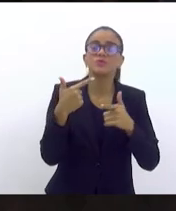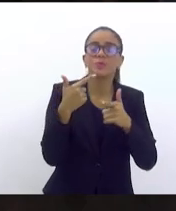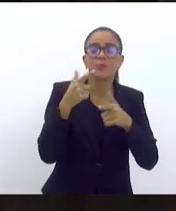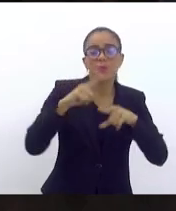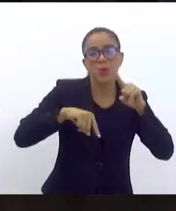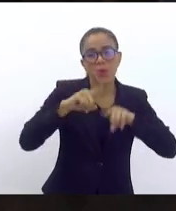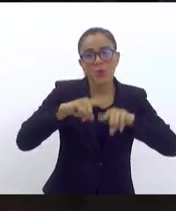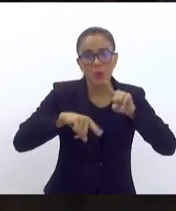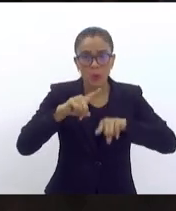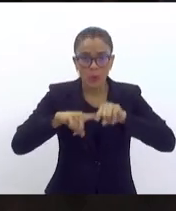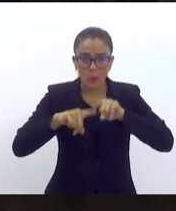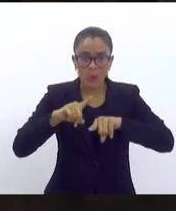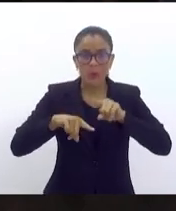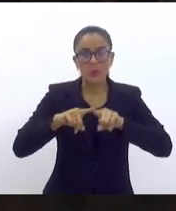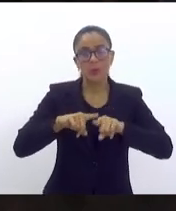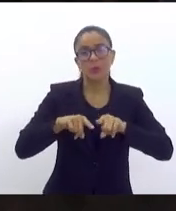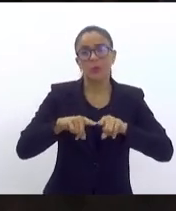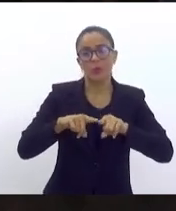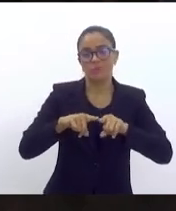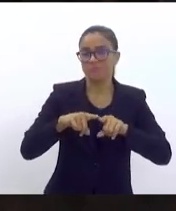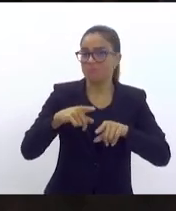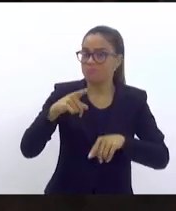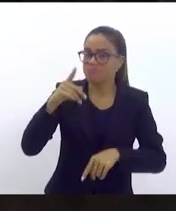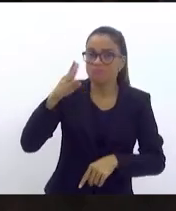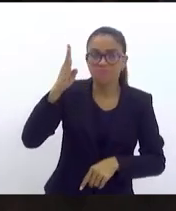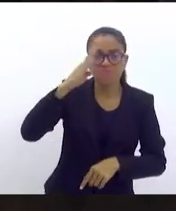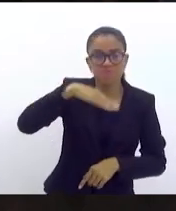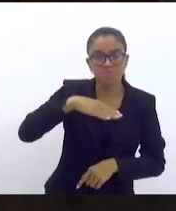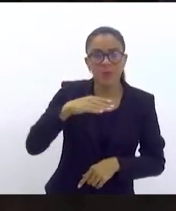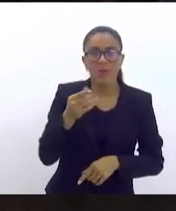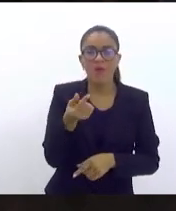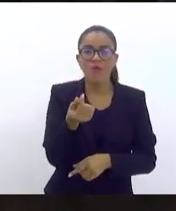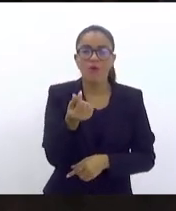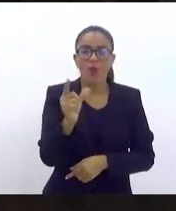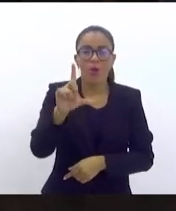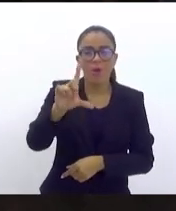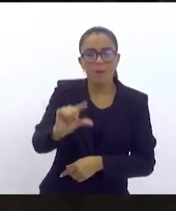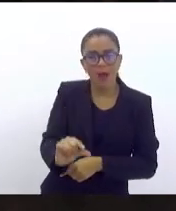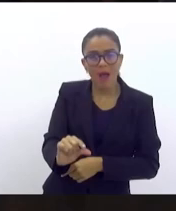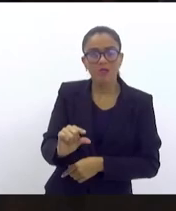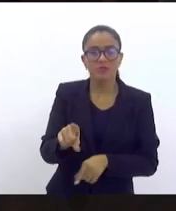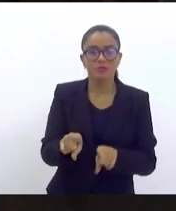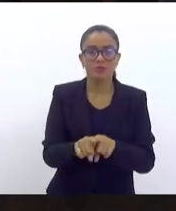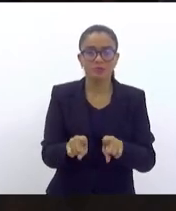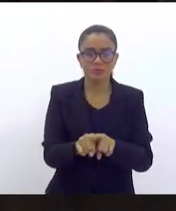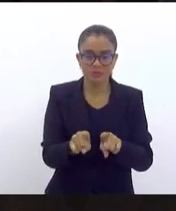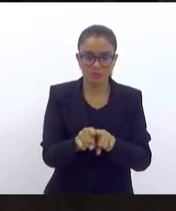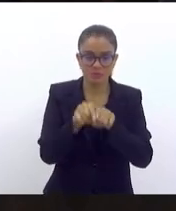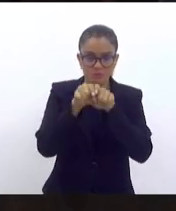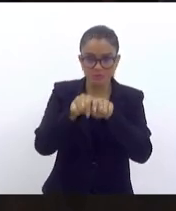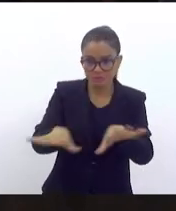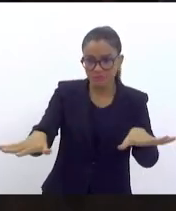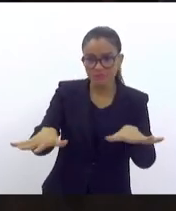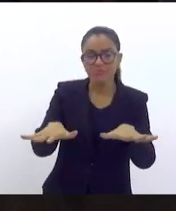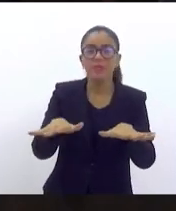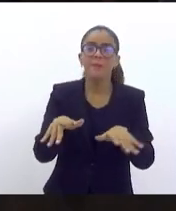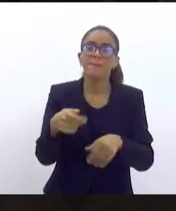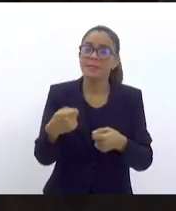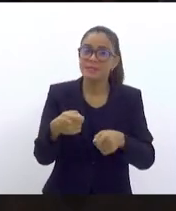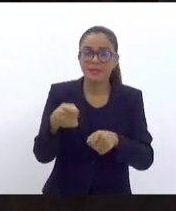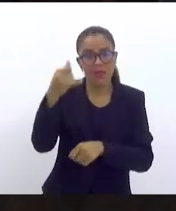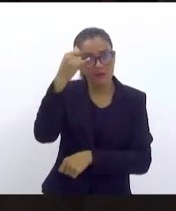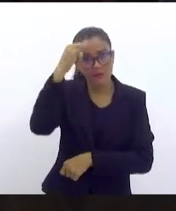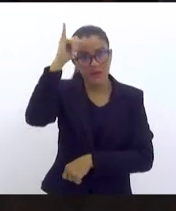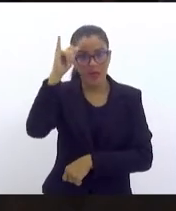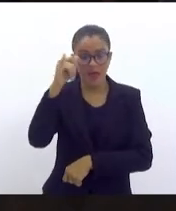com maior potencial ofensivo com preço mais baixo com poder de disseminação muito grande a gente precisa impedir o Rio de Janeiro não